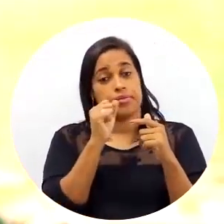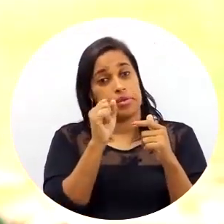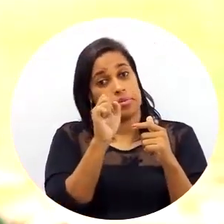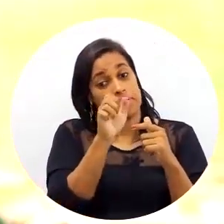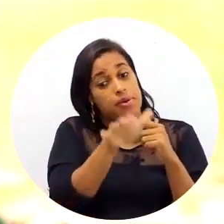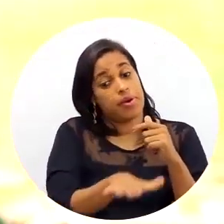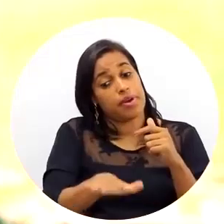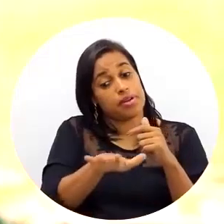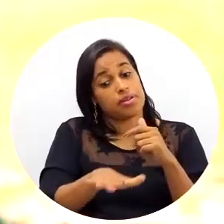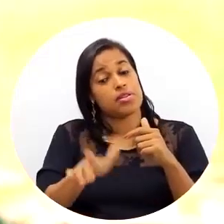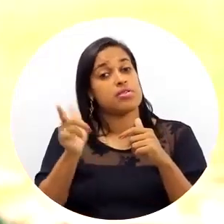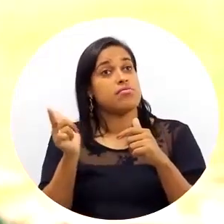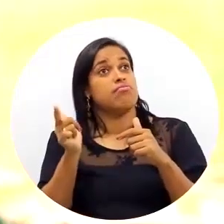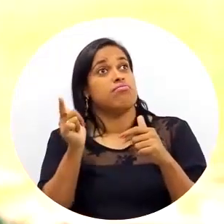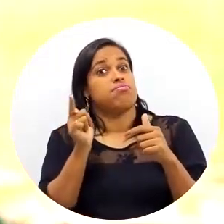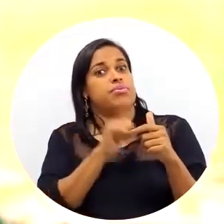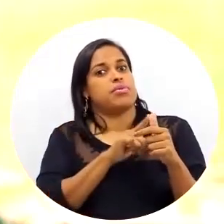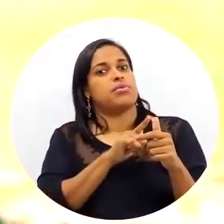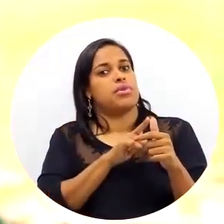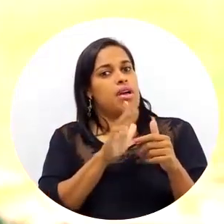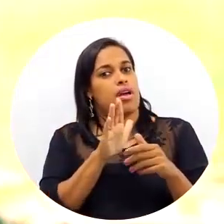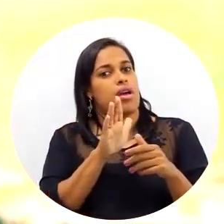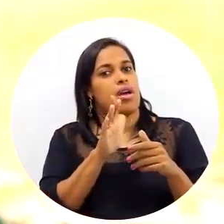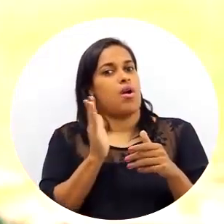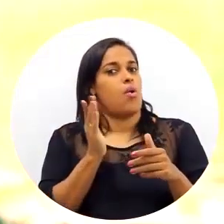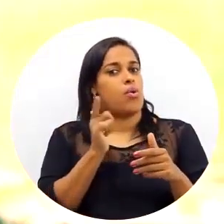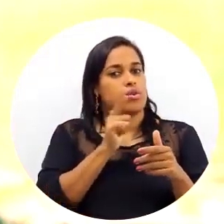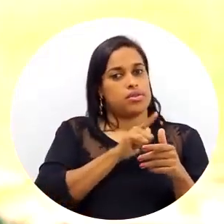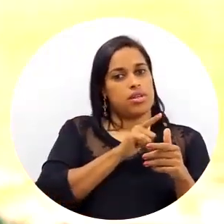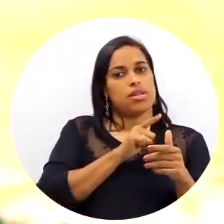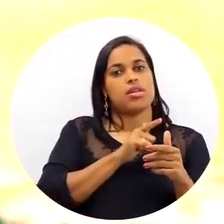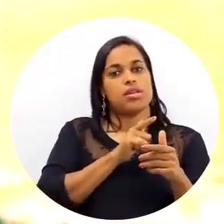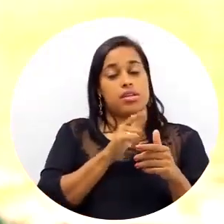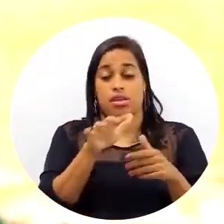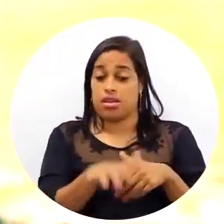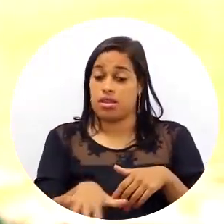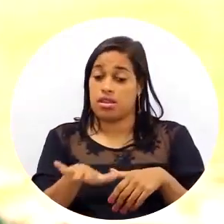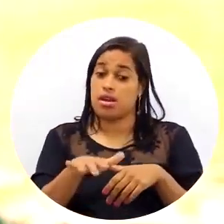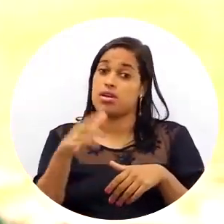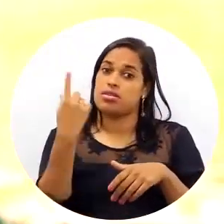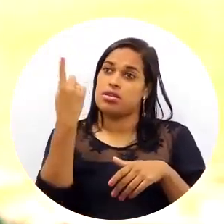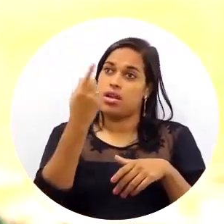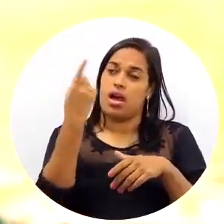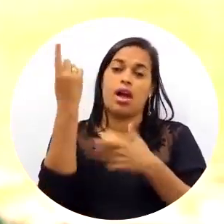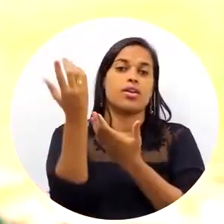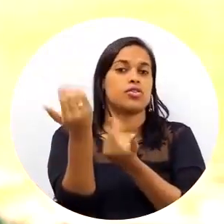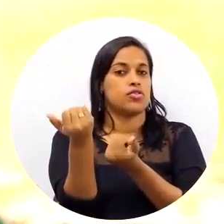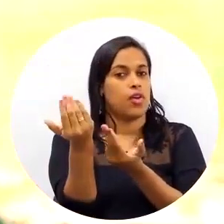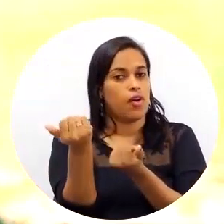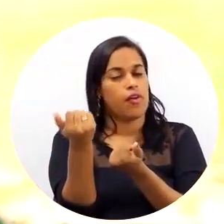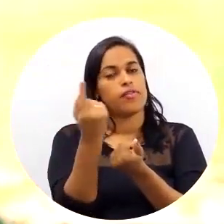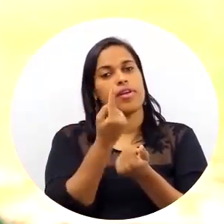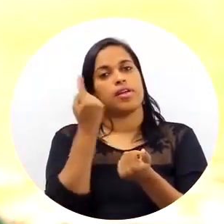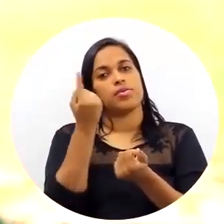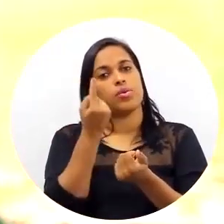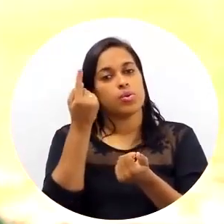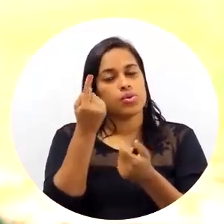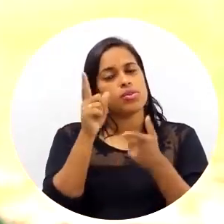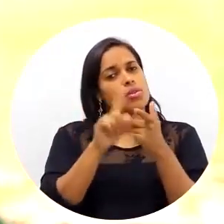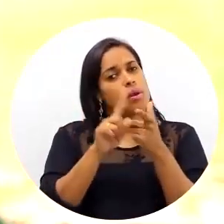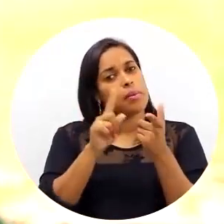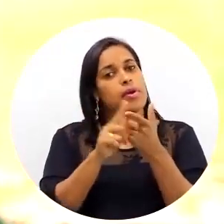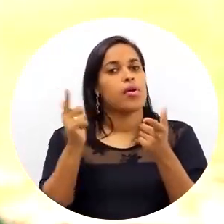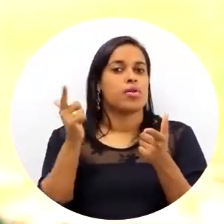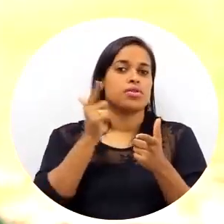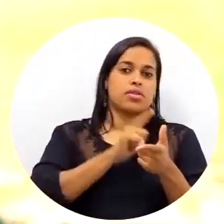consegue ter esse alcance suficiente, provavelmente, crianças maiores, adolescentes e adultos também vão